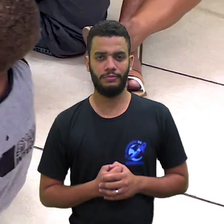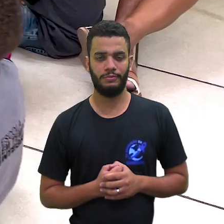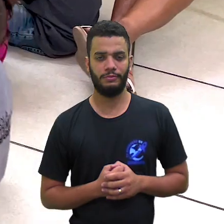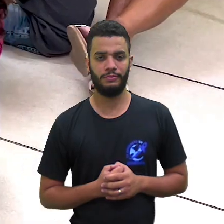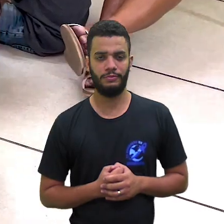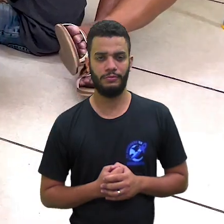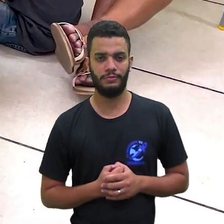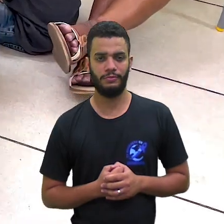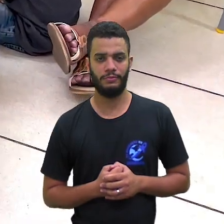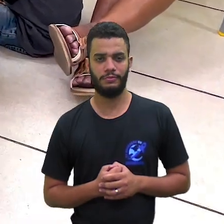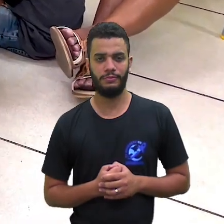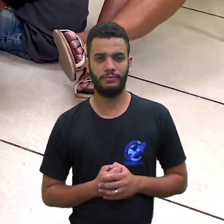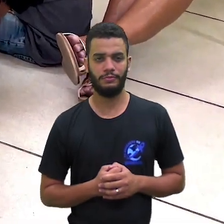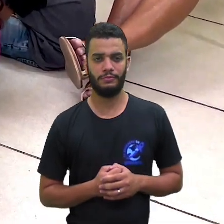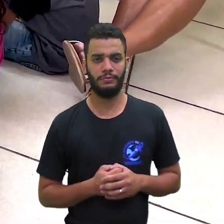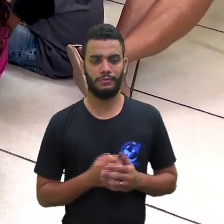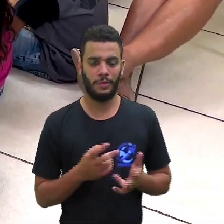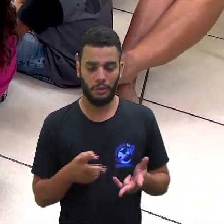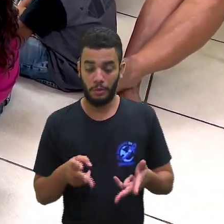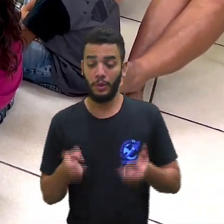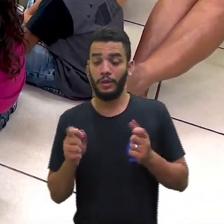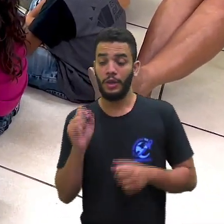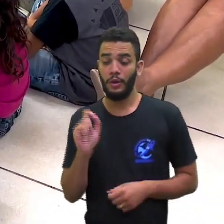Ela jogou a maçã no chão, olha.